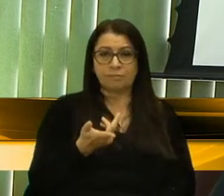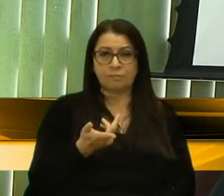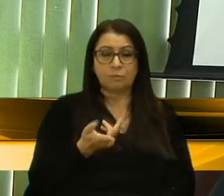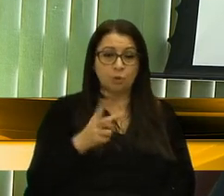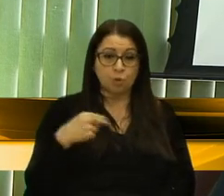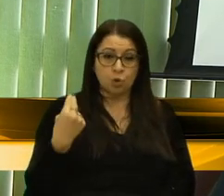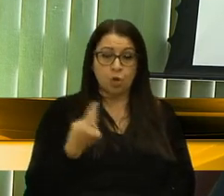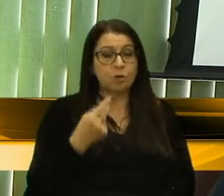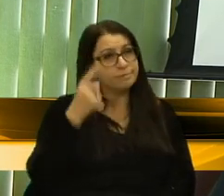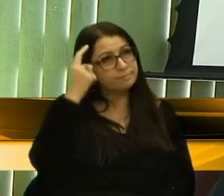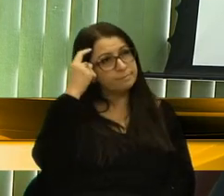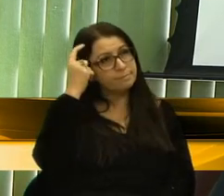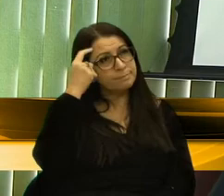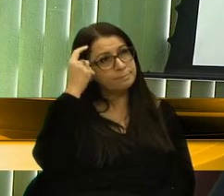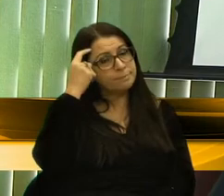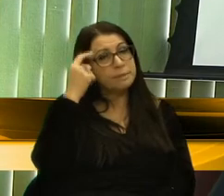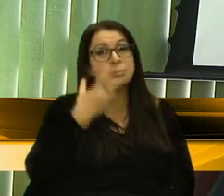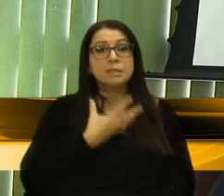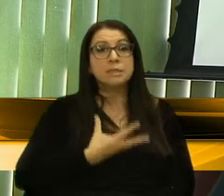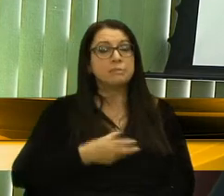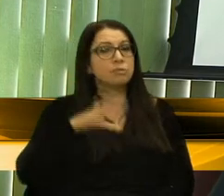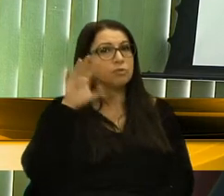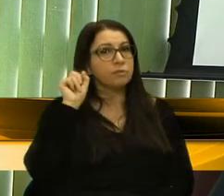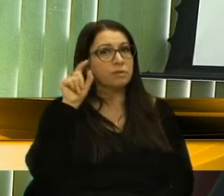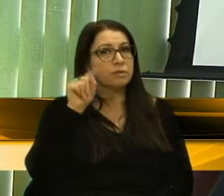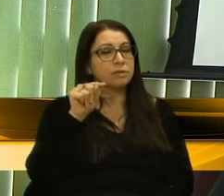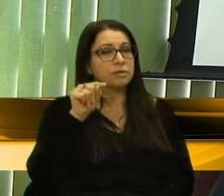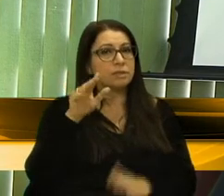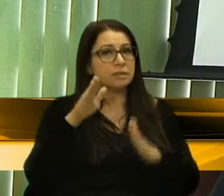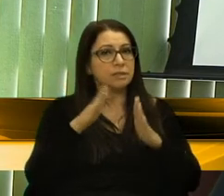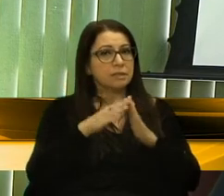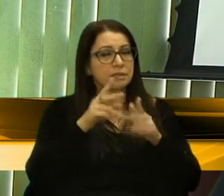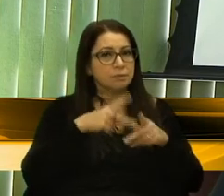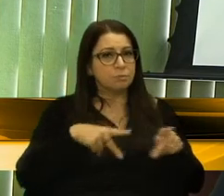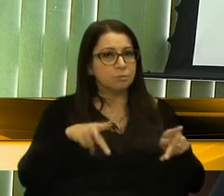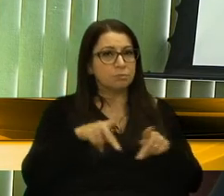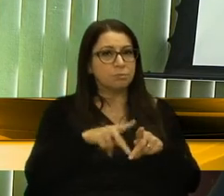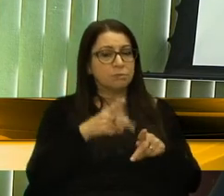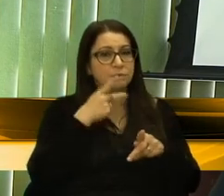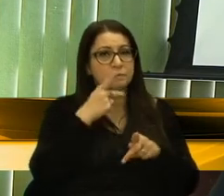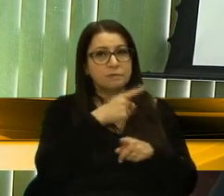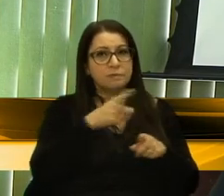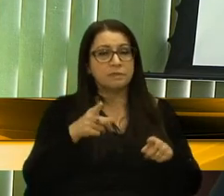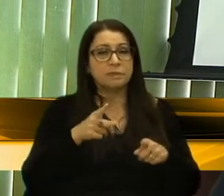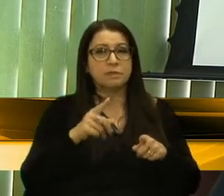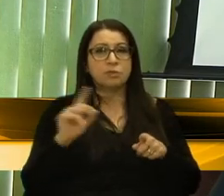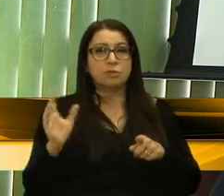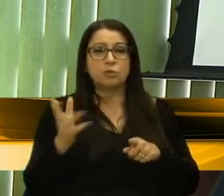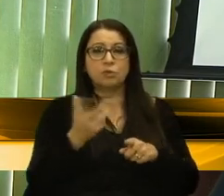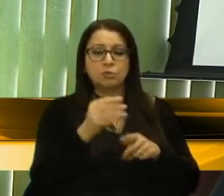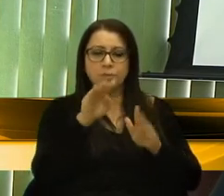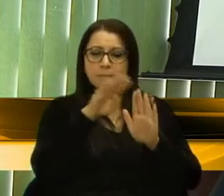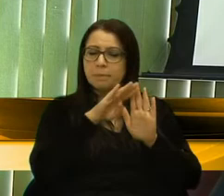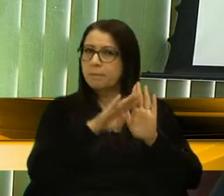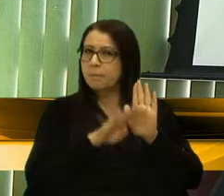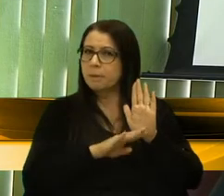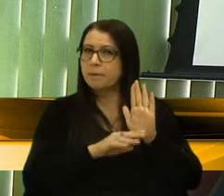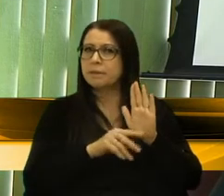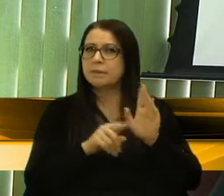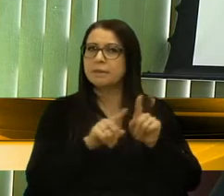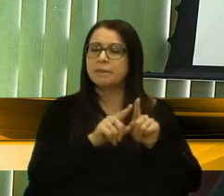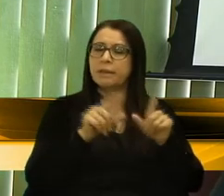Nós cansamos de ouvir aqui, na Casa do Povo, manifestações de toda a ordem,